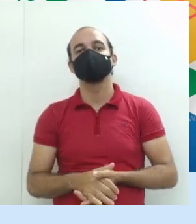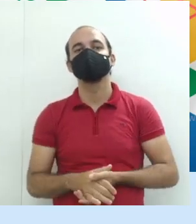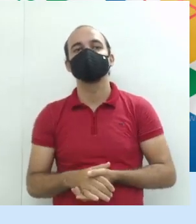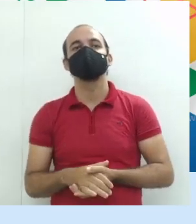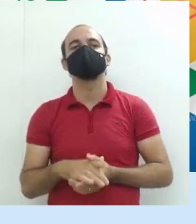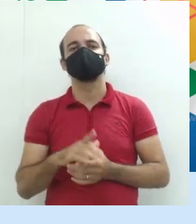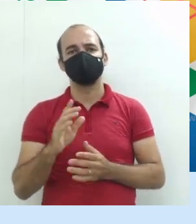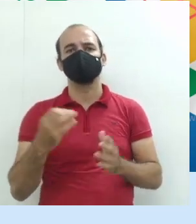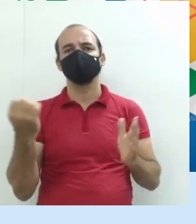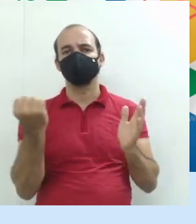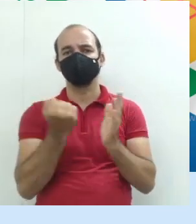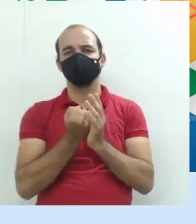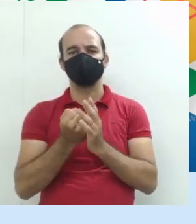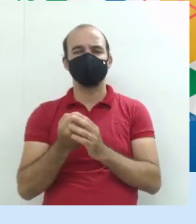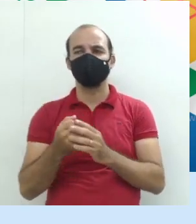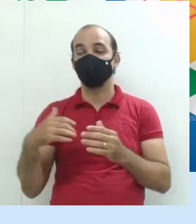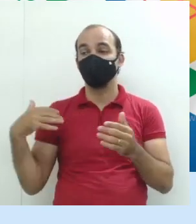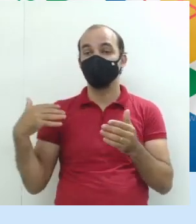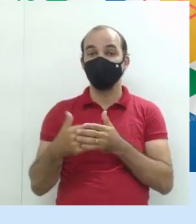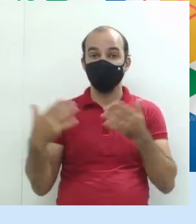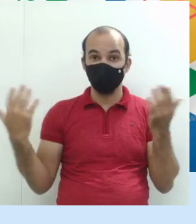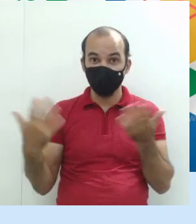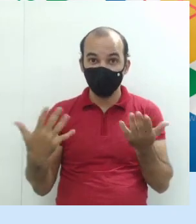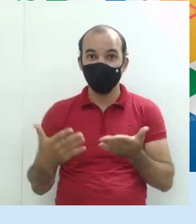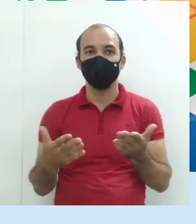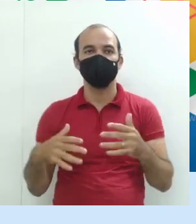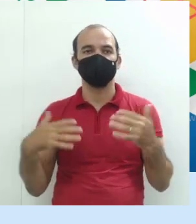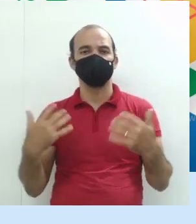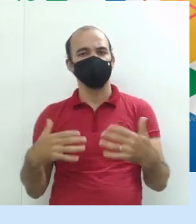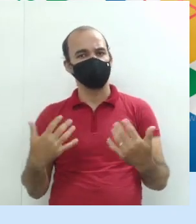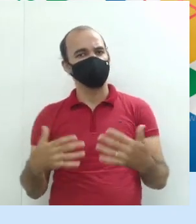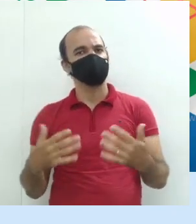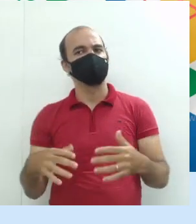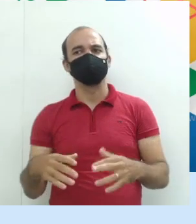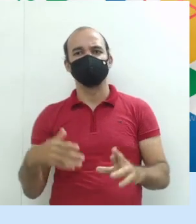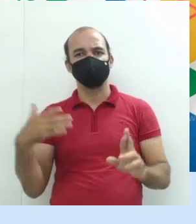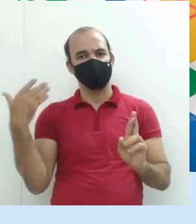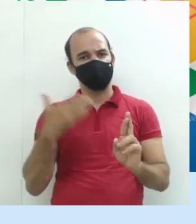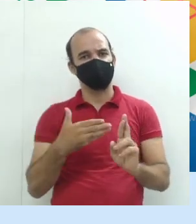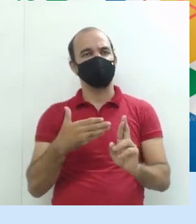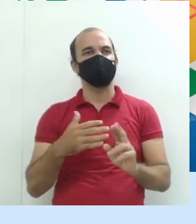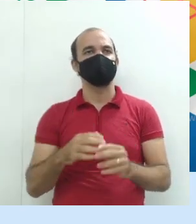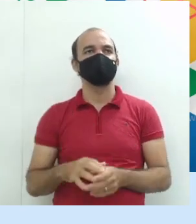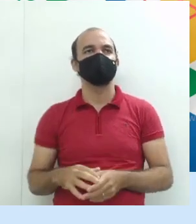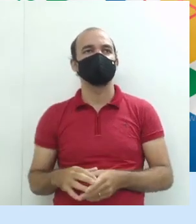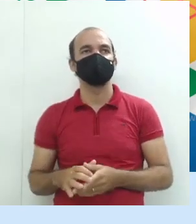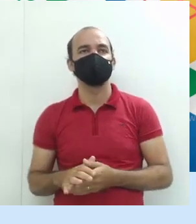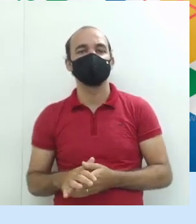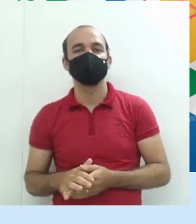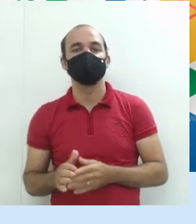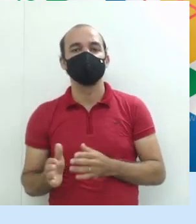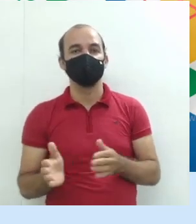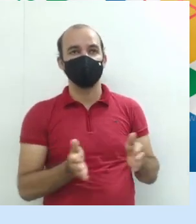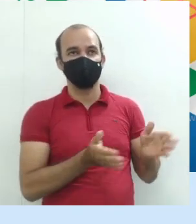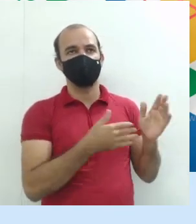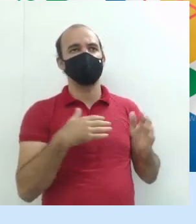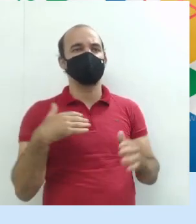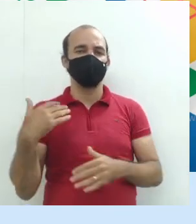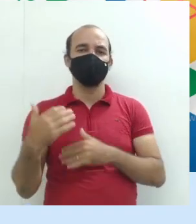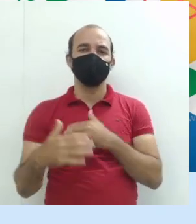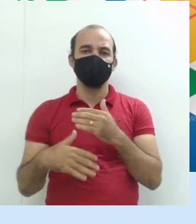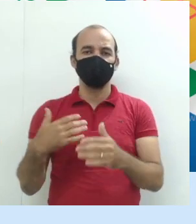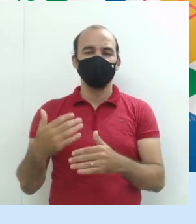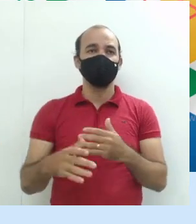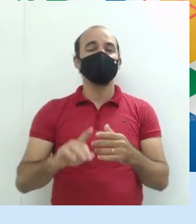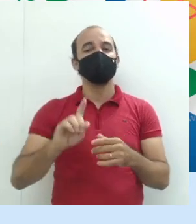é um ícone até hoje, é uma das nossas maiores cantoras, sem a menor dúvida. E aí a gente segue com os movimentos